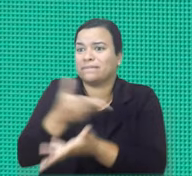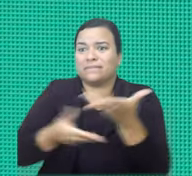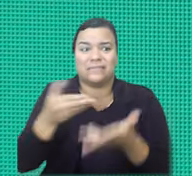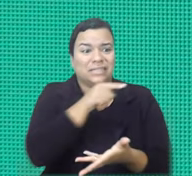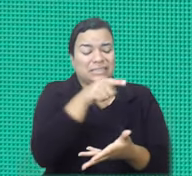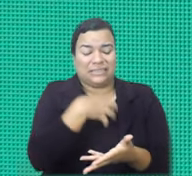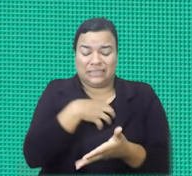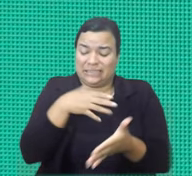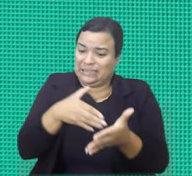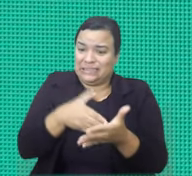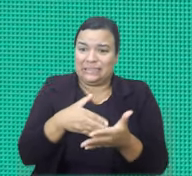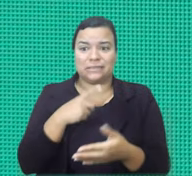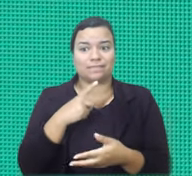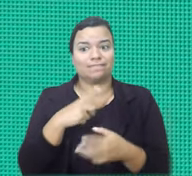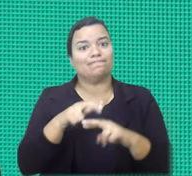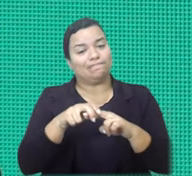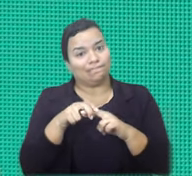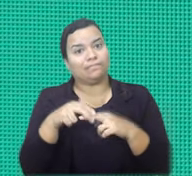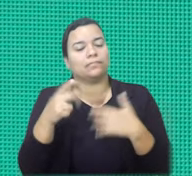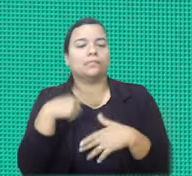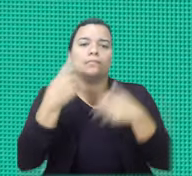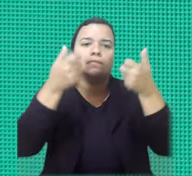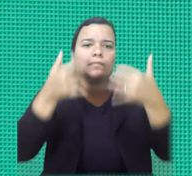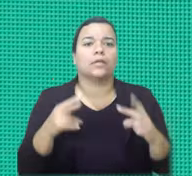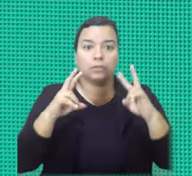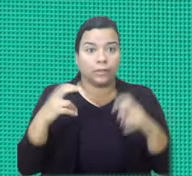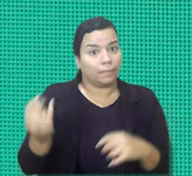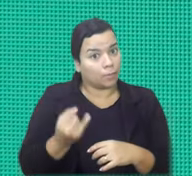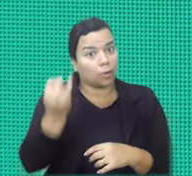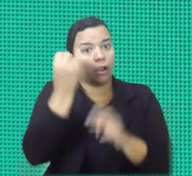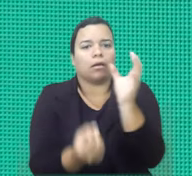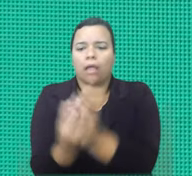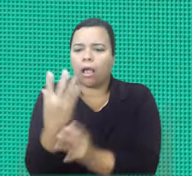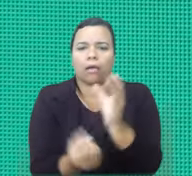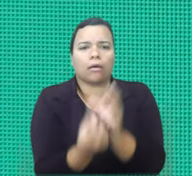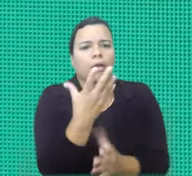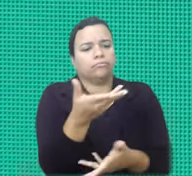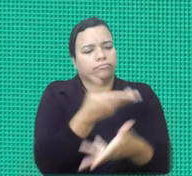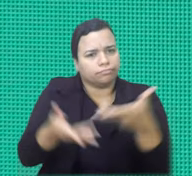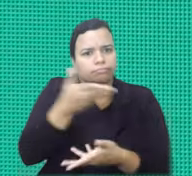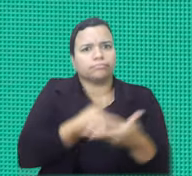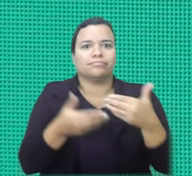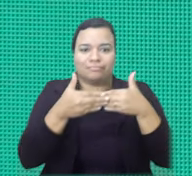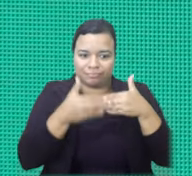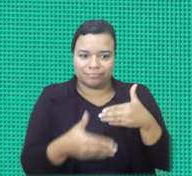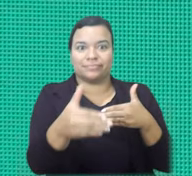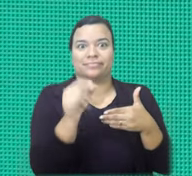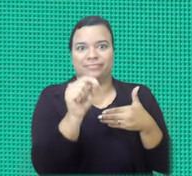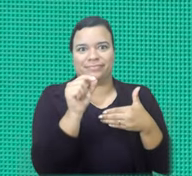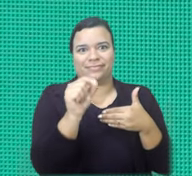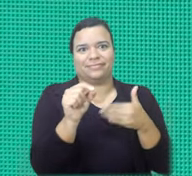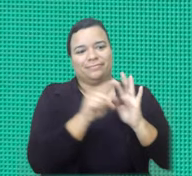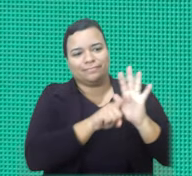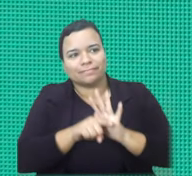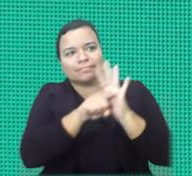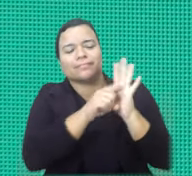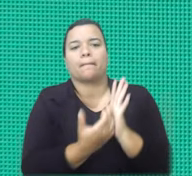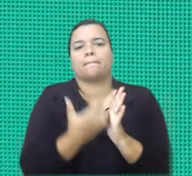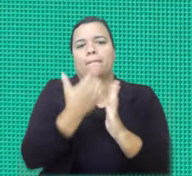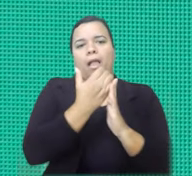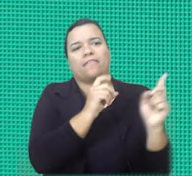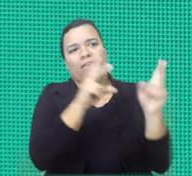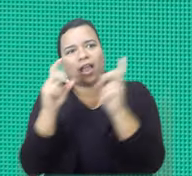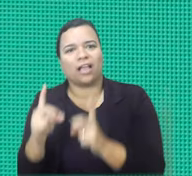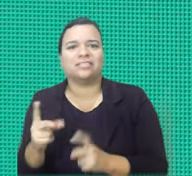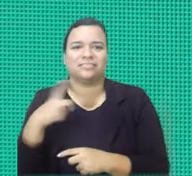dificuldade Então nós vamos falar bastante sobre a importância de criar essas conexões e a partir delas explorar melhor as vendas